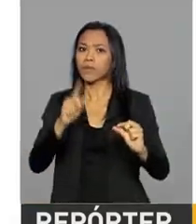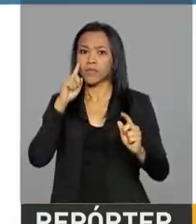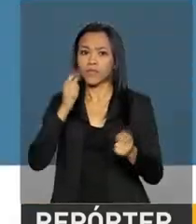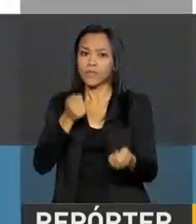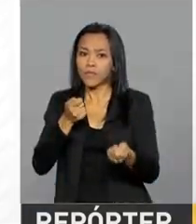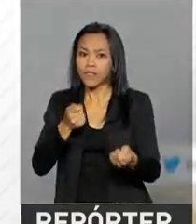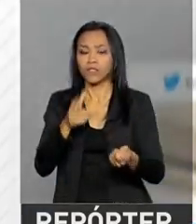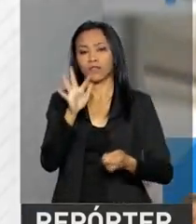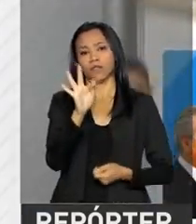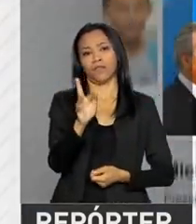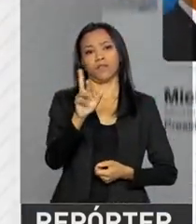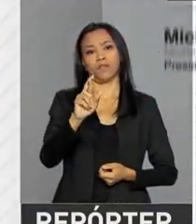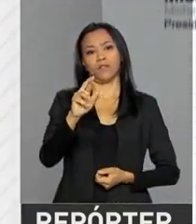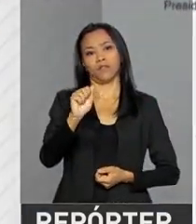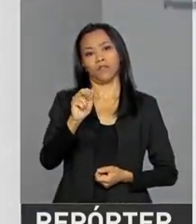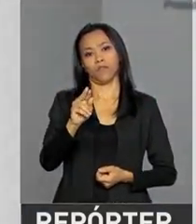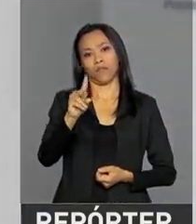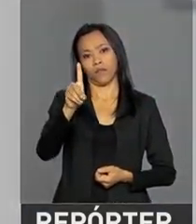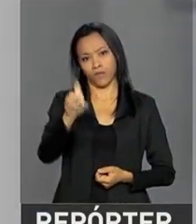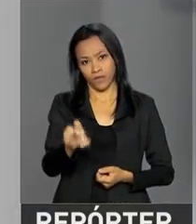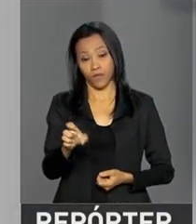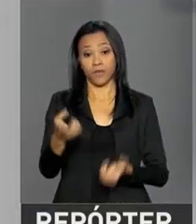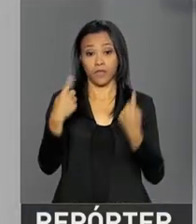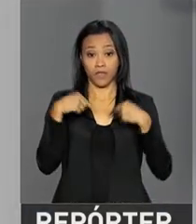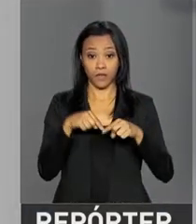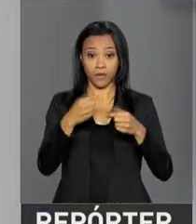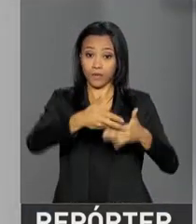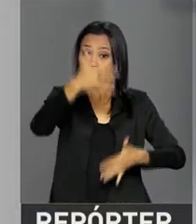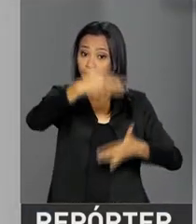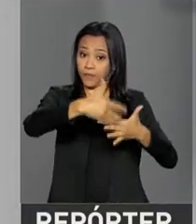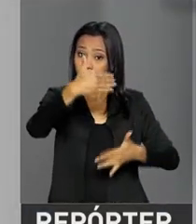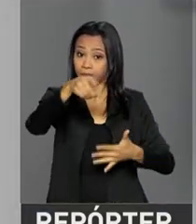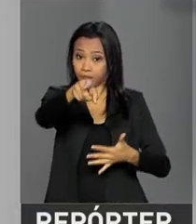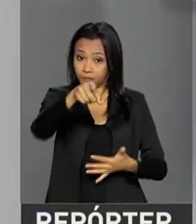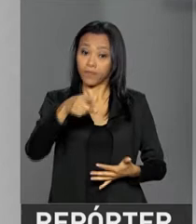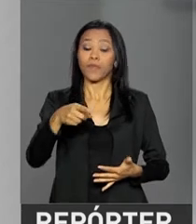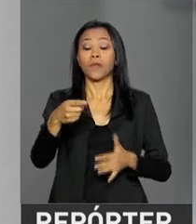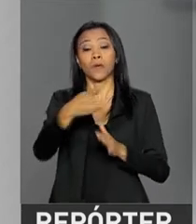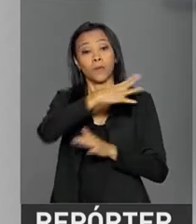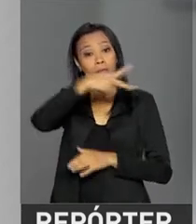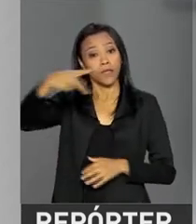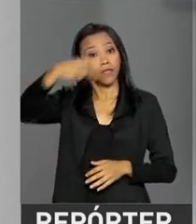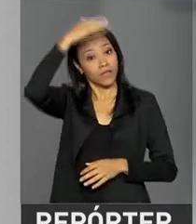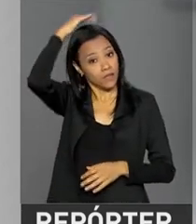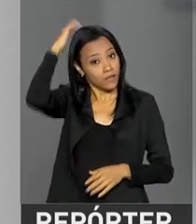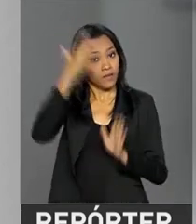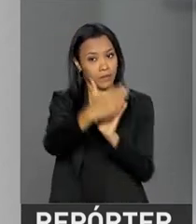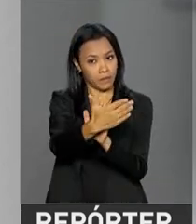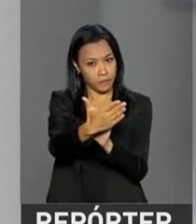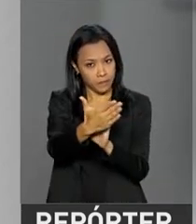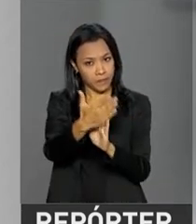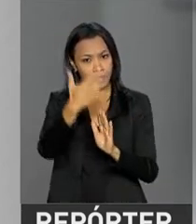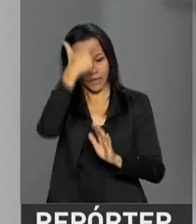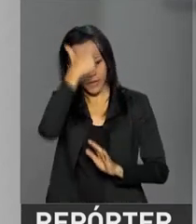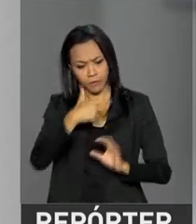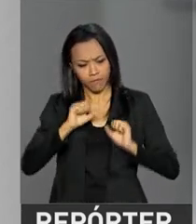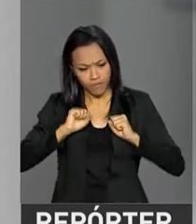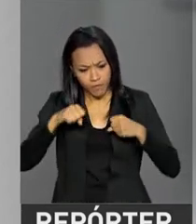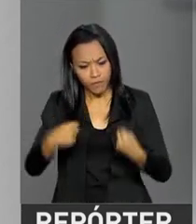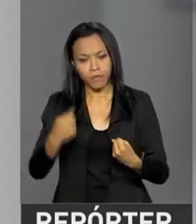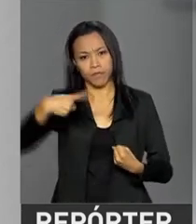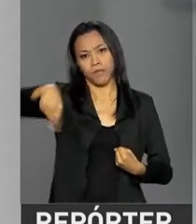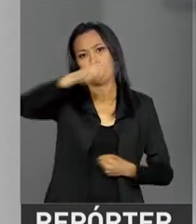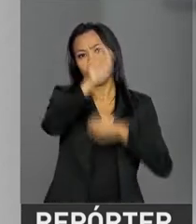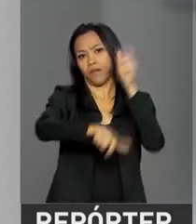nas redes sociais o presidente michel temer parabenizou os estudantes pela dedicação e desejou que logo